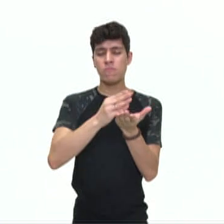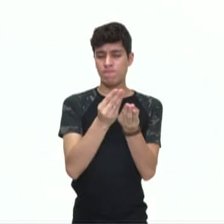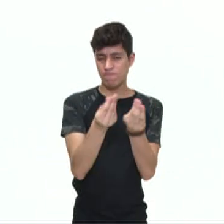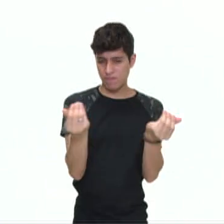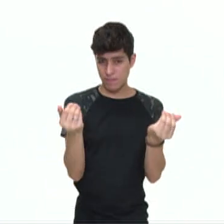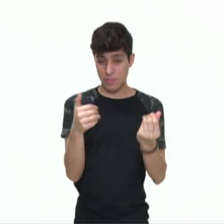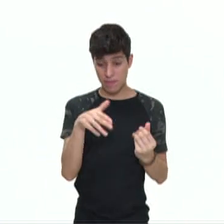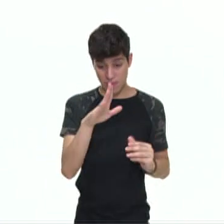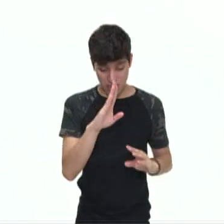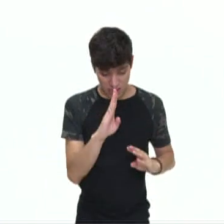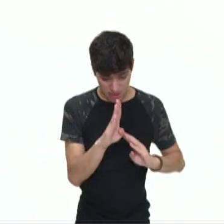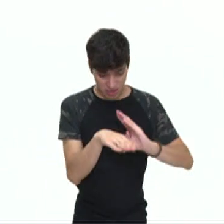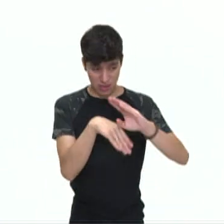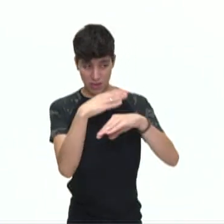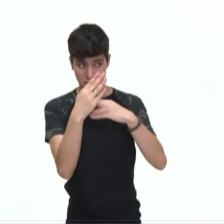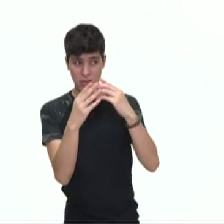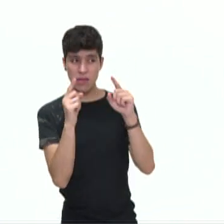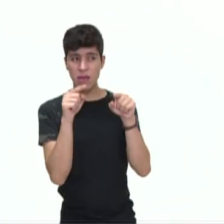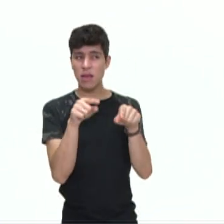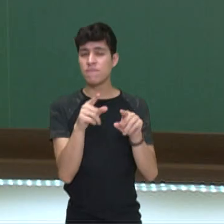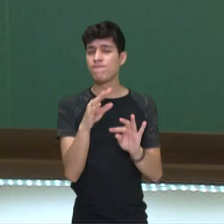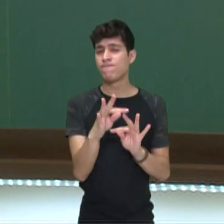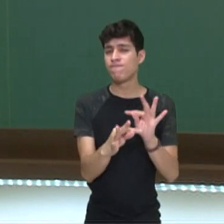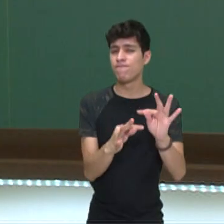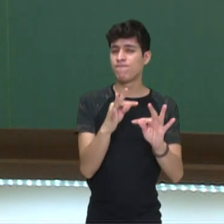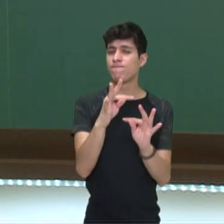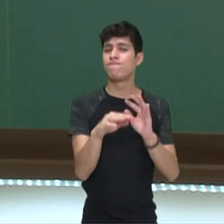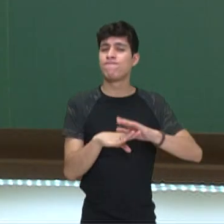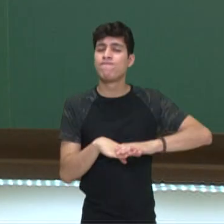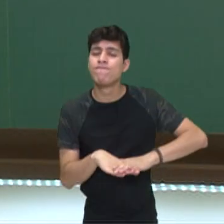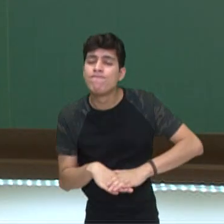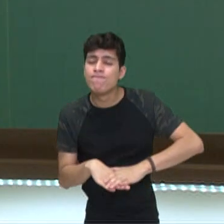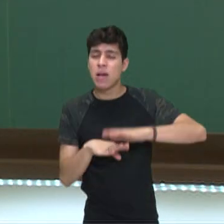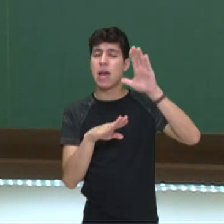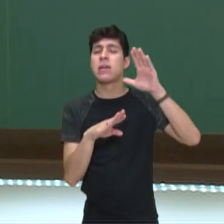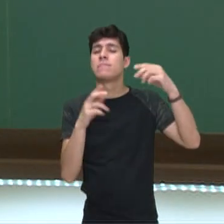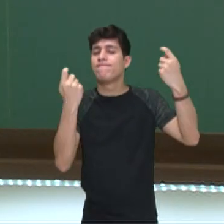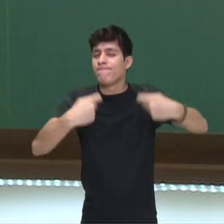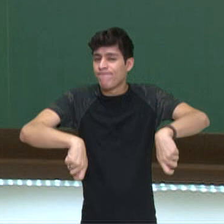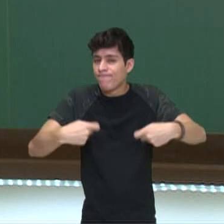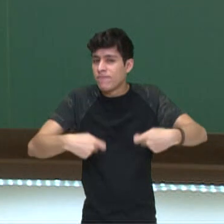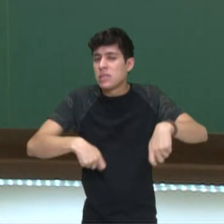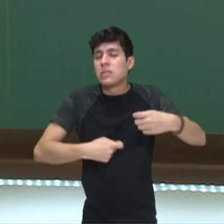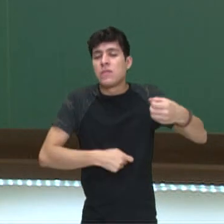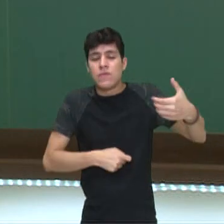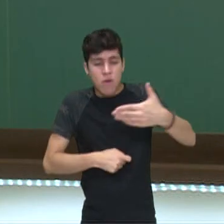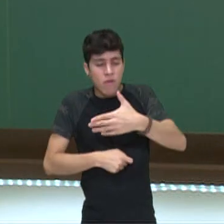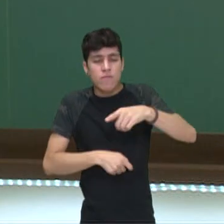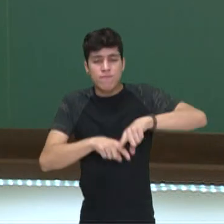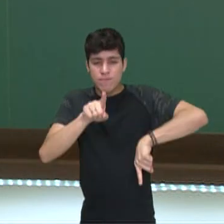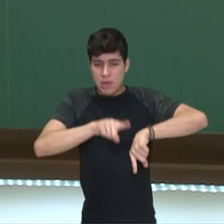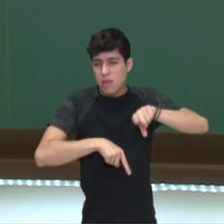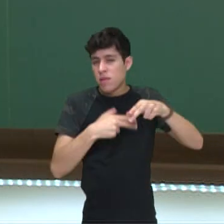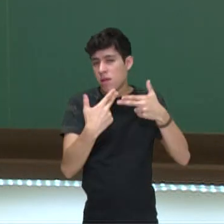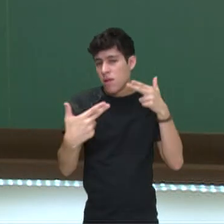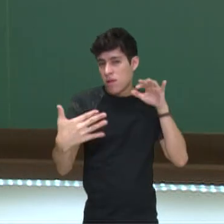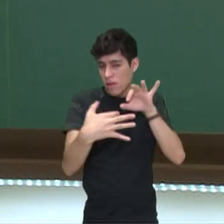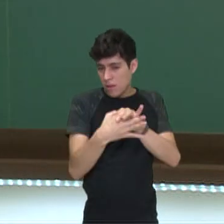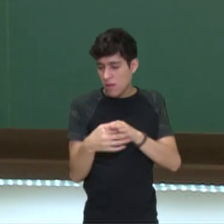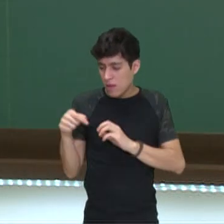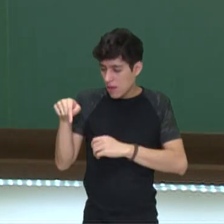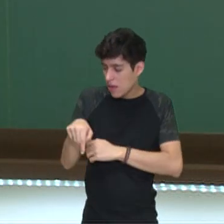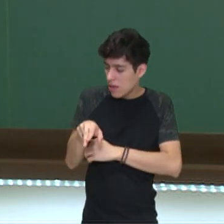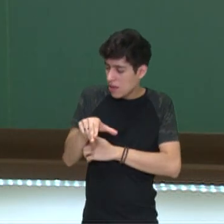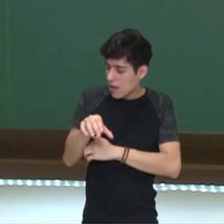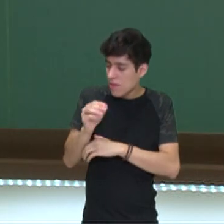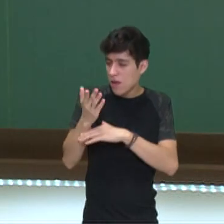Quanto mais avançado é a tecnologia, maior a necessidade de novos materiais, ok? E a nano tem